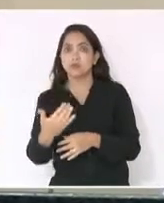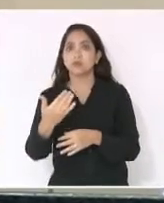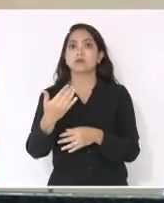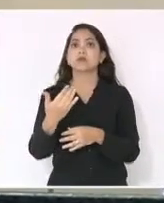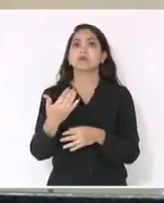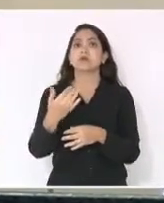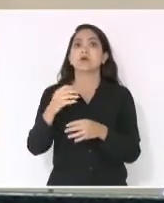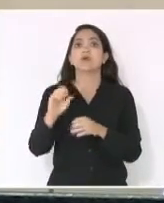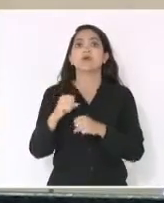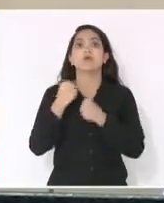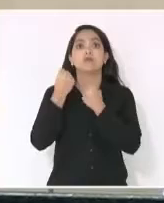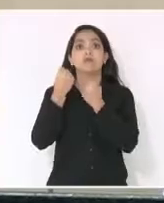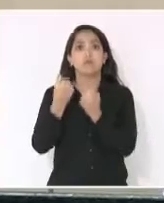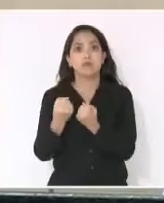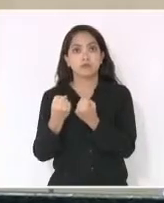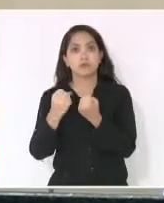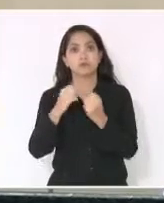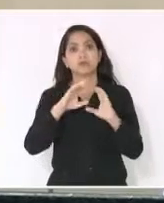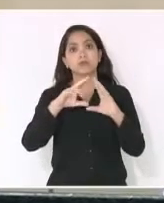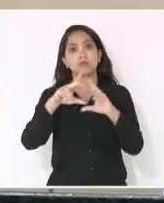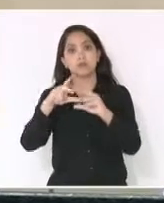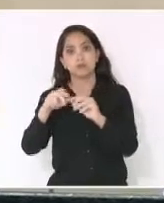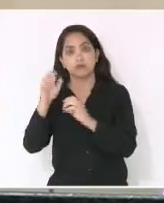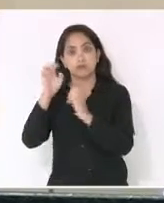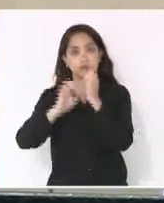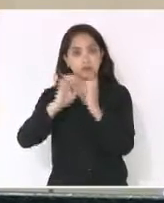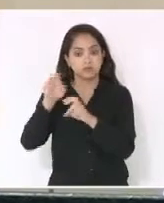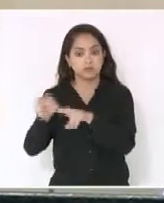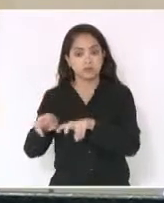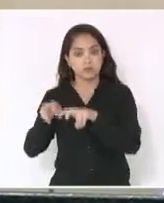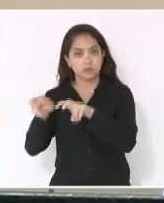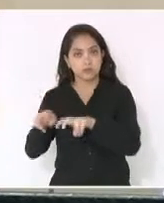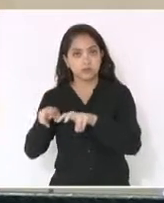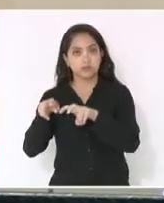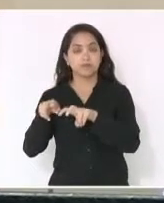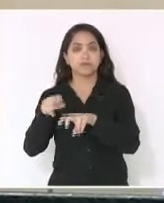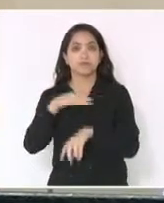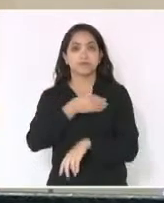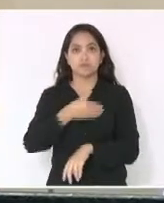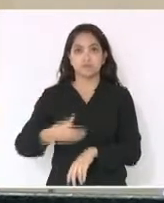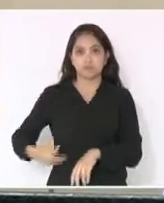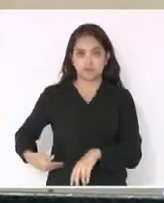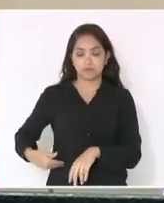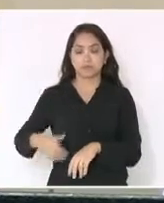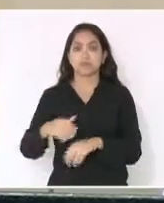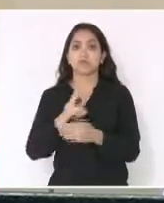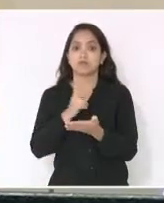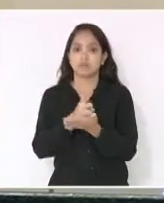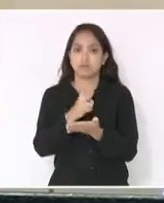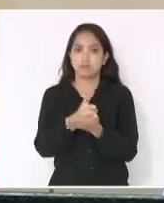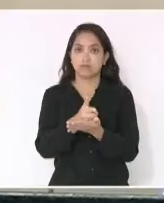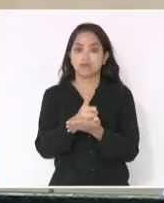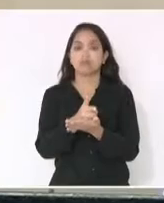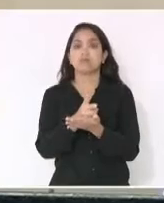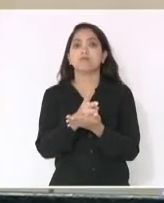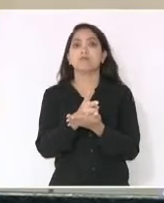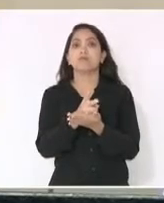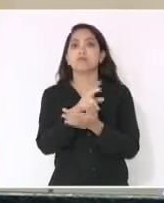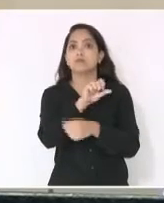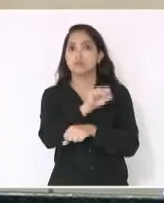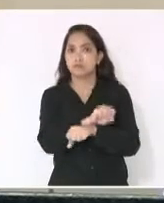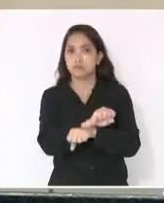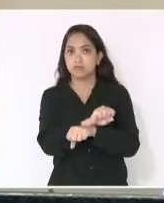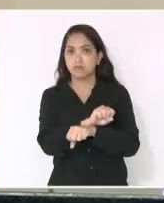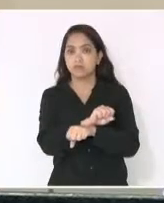fortalecimento das empresas públicas agrícolas logo após e mantendo a sessão suspensa a senhora